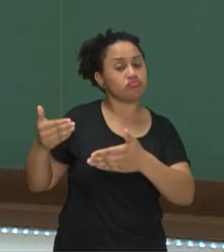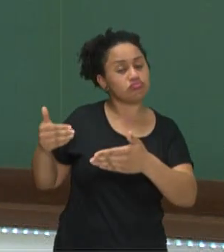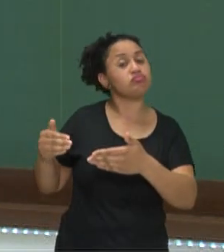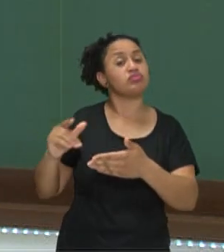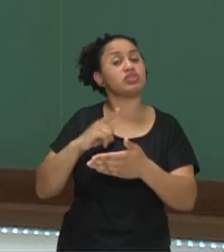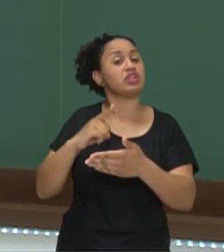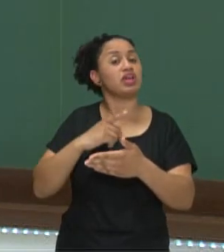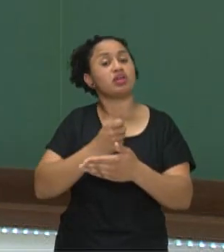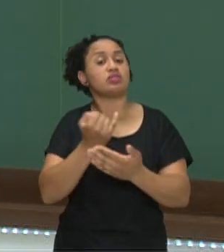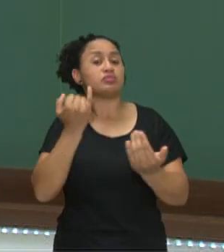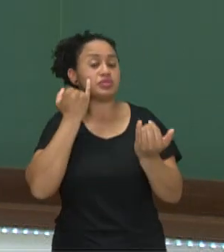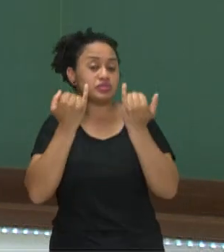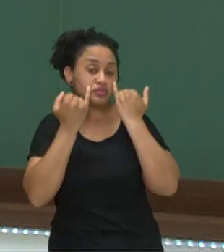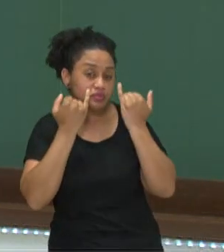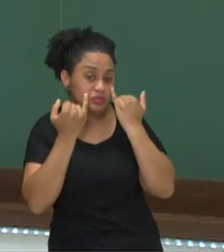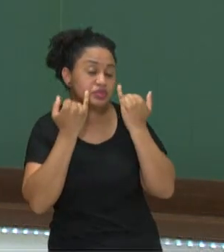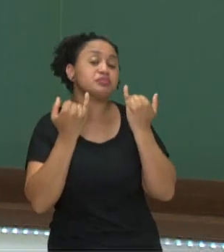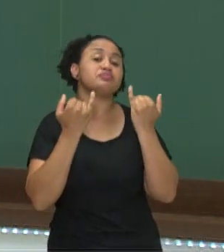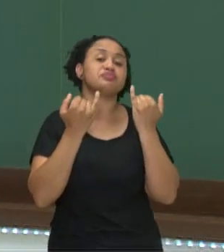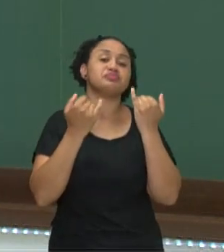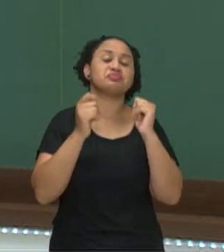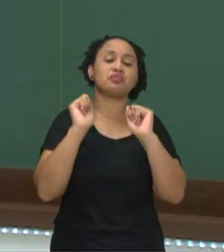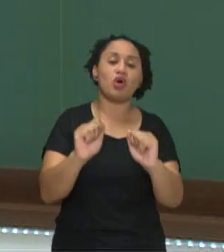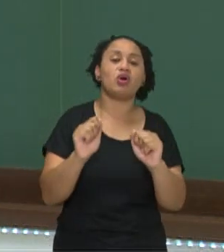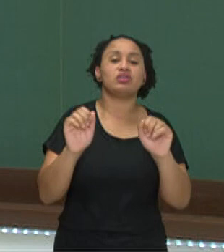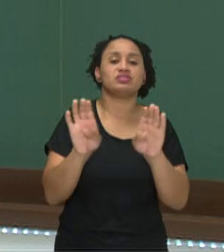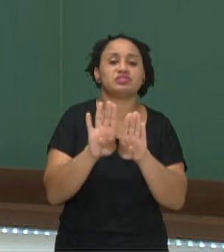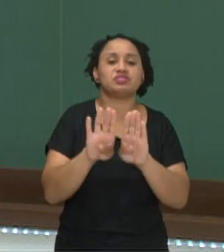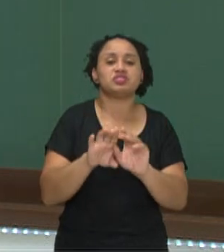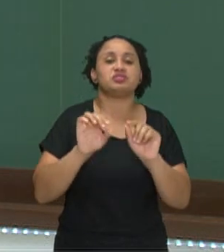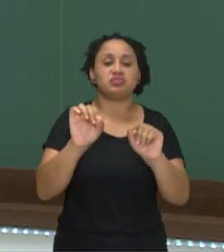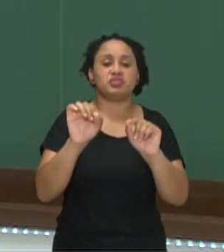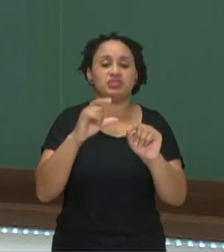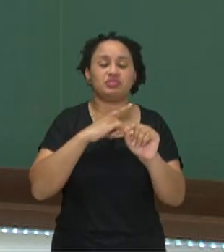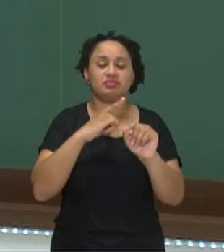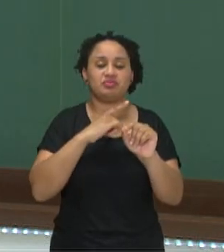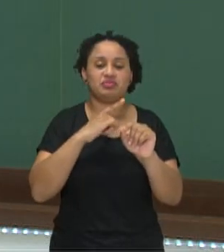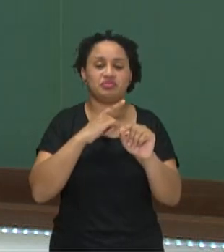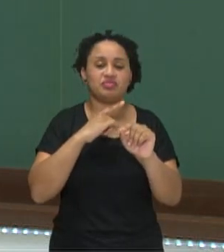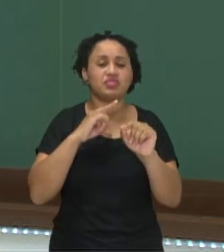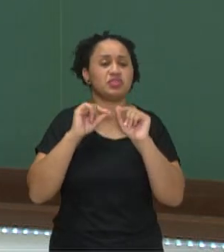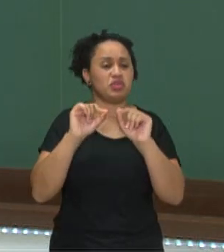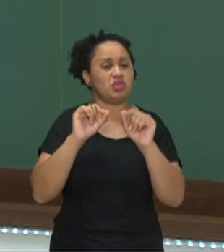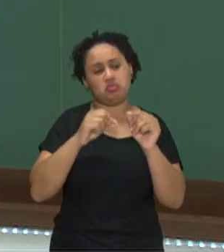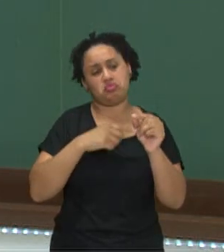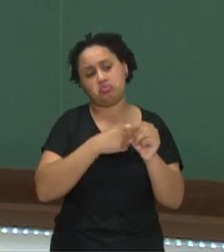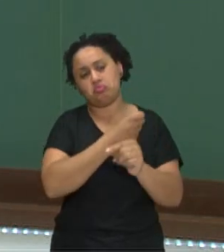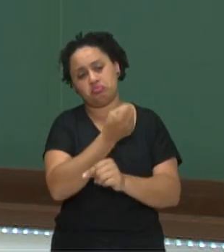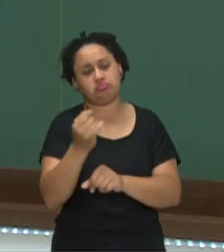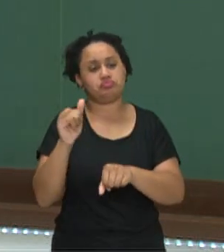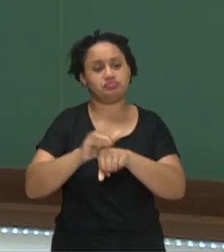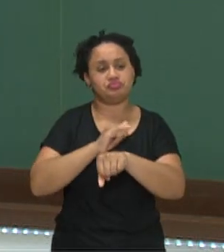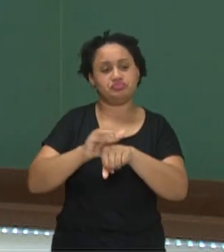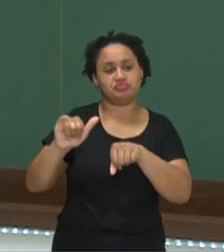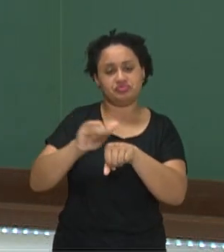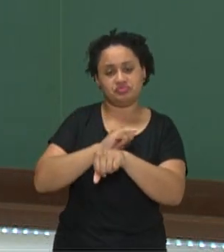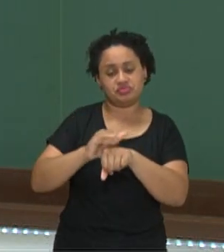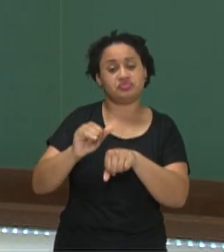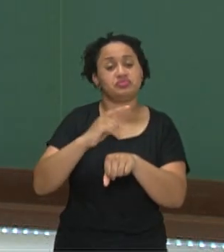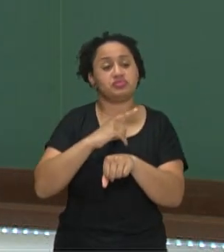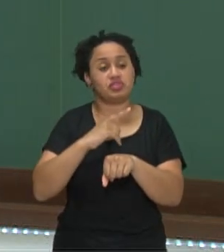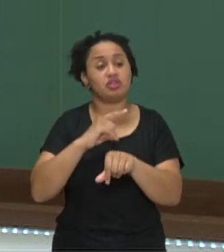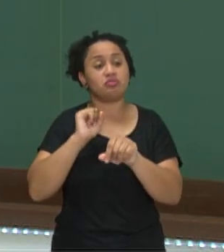trazendo algumas informações, né? Você pode ter aí o seu webinar, então são estratégias que a gente tem que